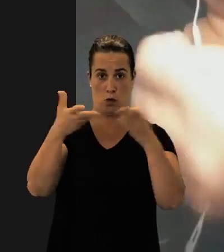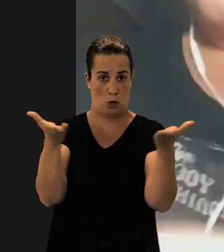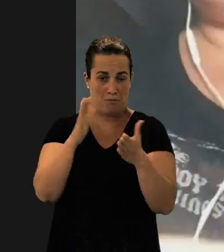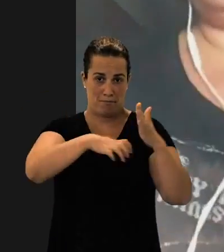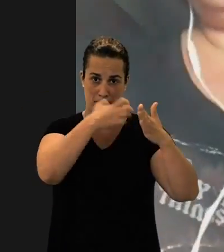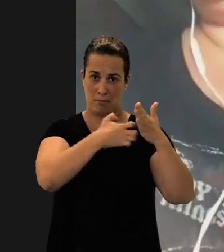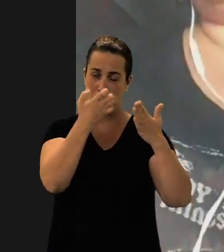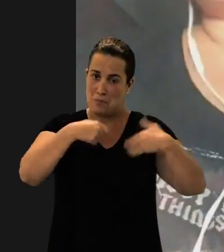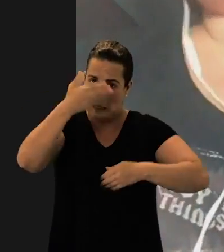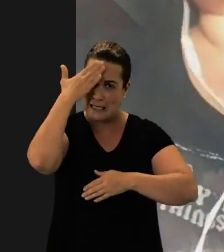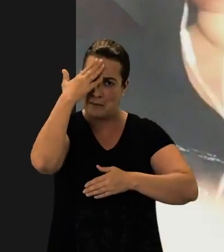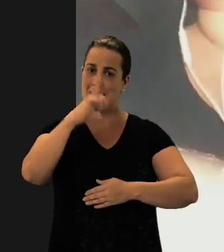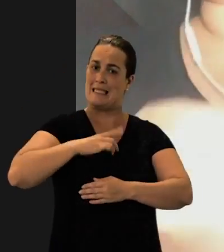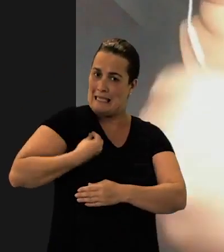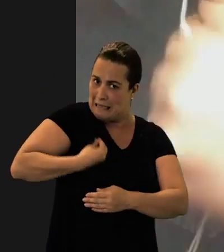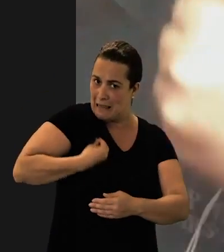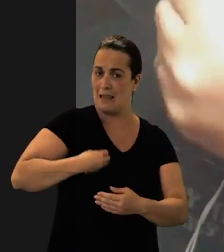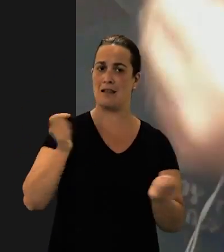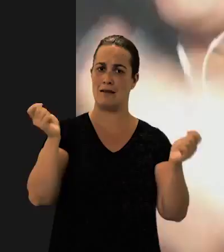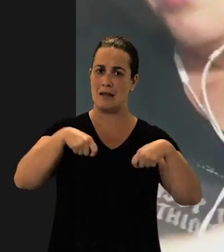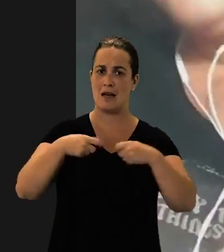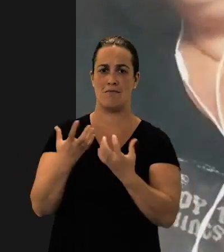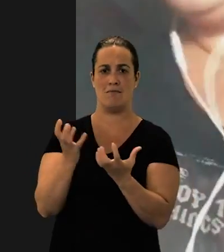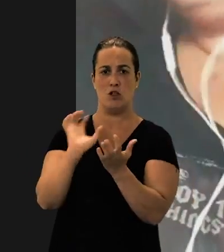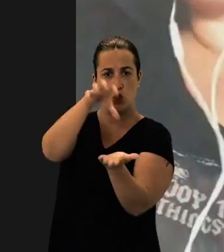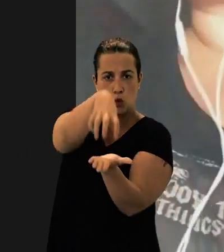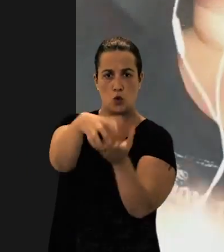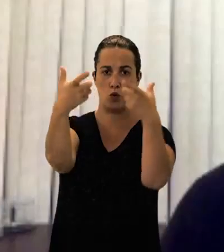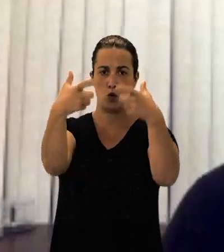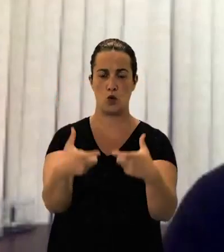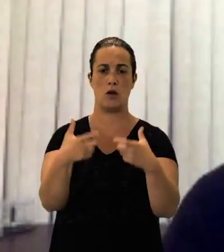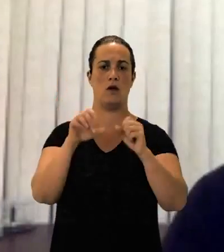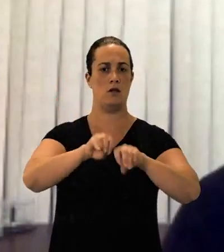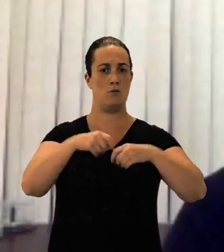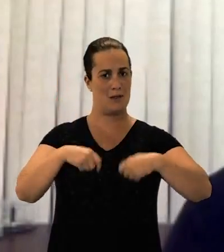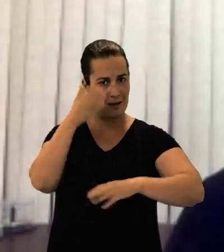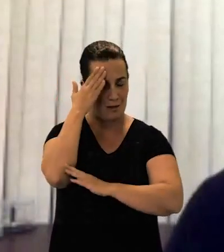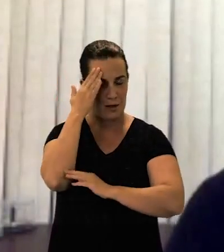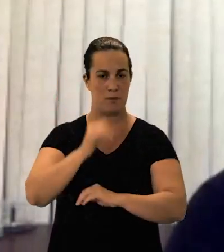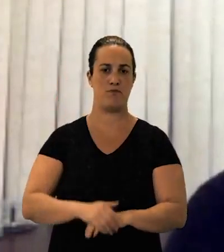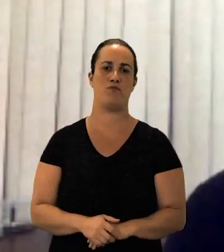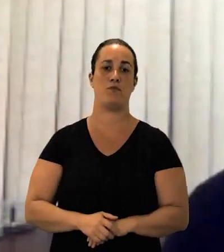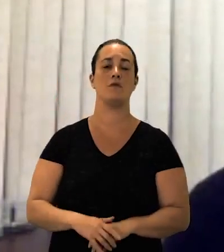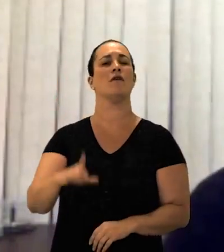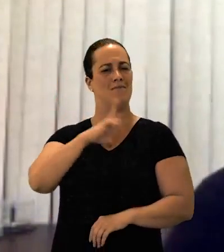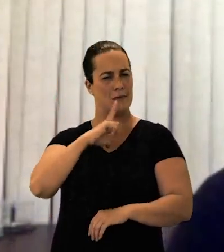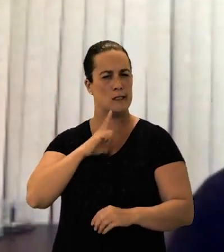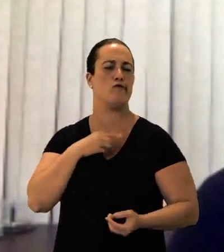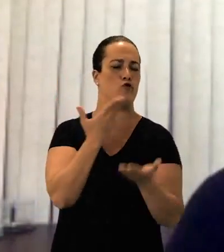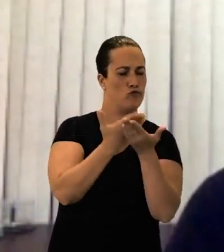empresas precisam saber que isso existe, as instituições de ensino precisam saber que é possível fazer. Envolveu estudo de texto,